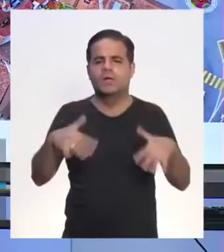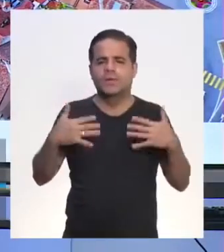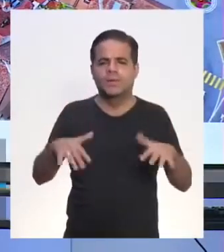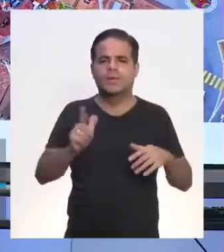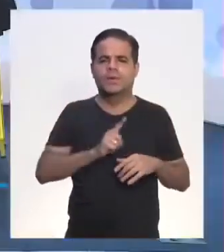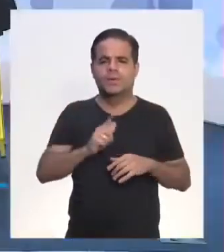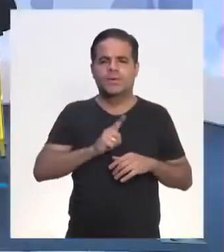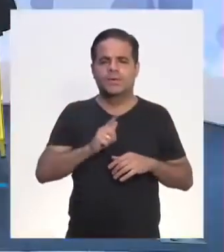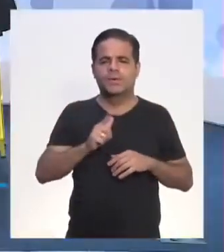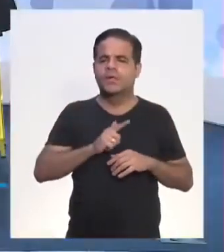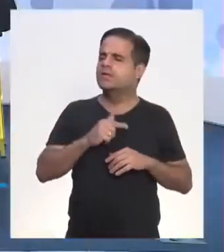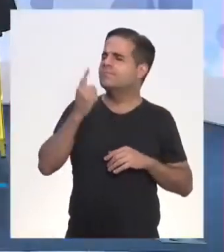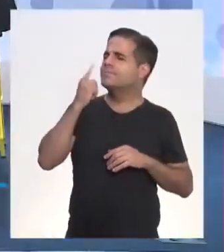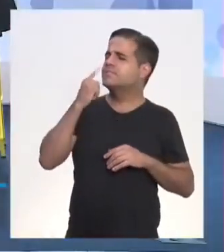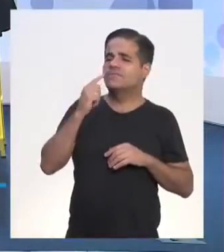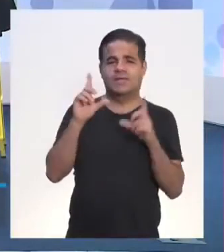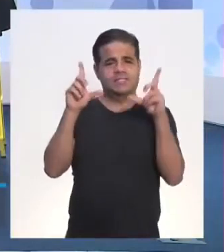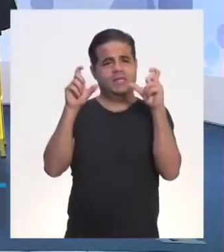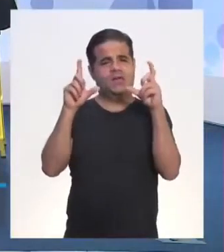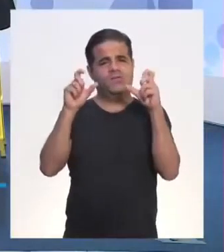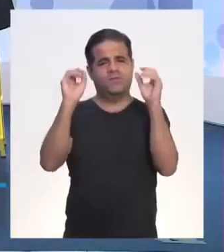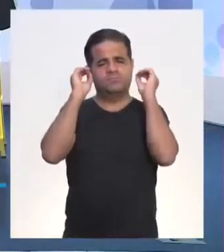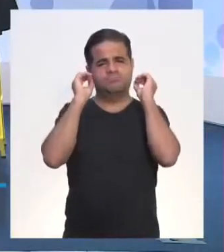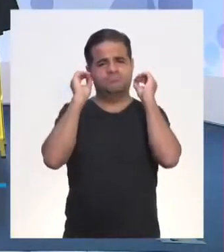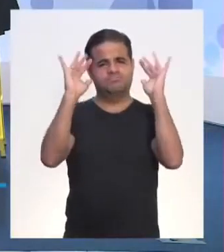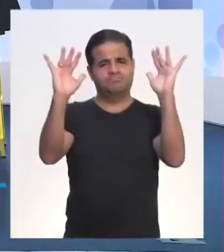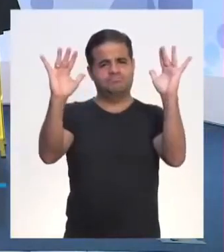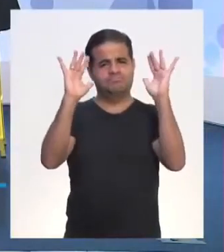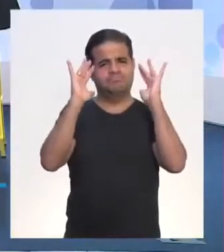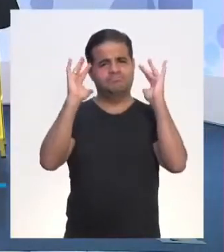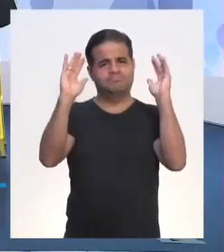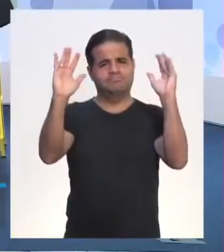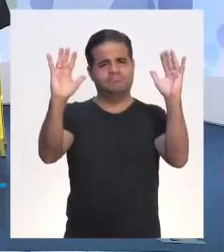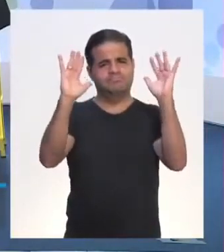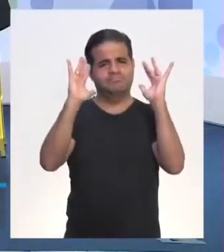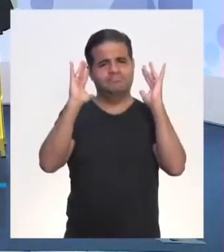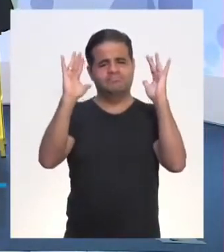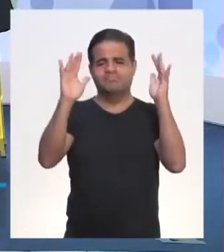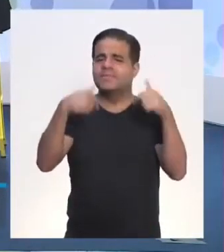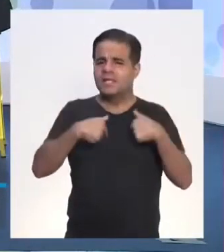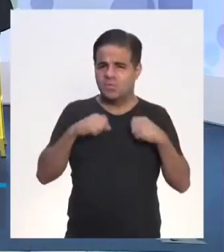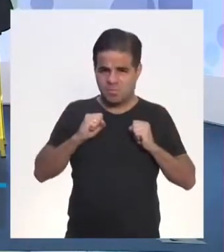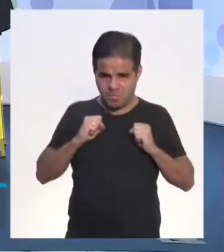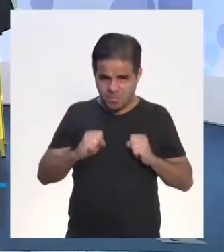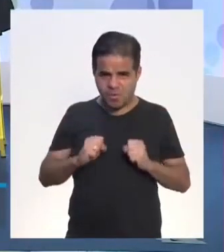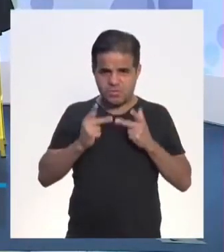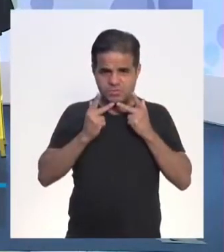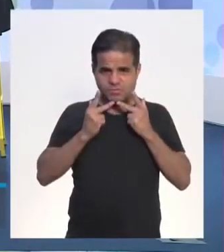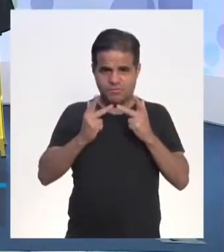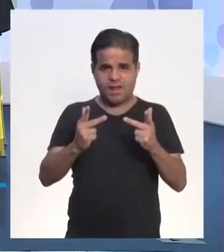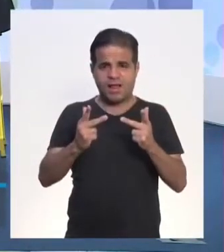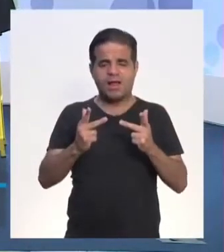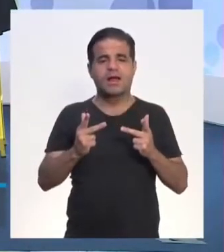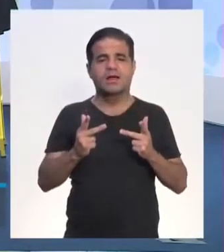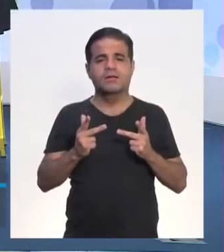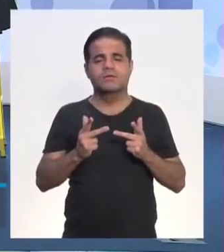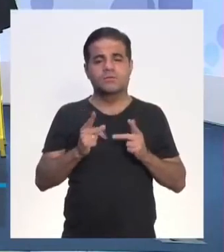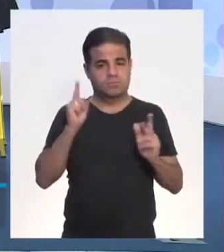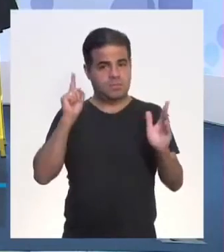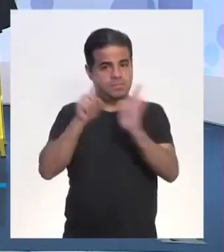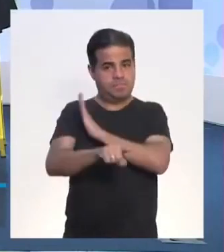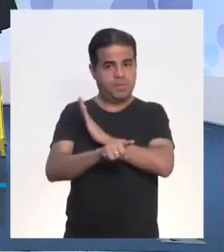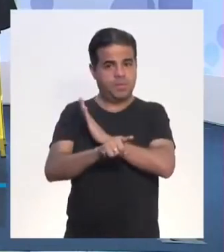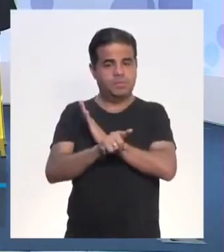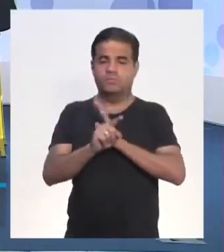Aí, Osmar, olhando essa foto e pensando no perpendicular, legal, eu posso afirmar, é uma